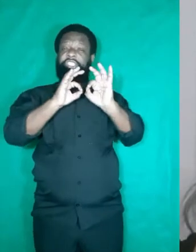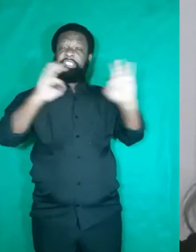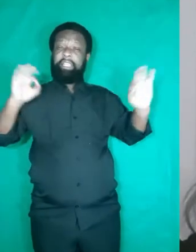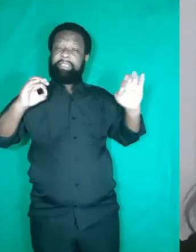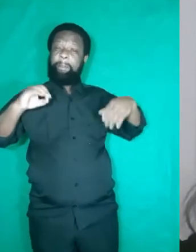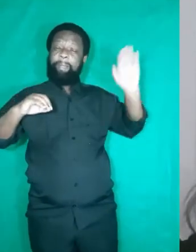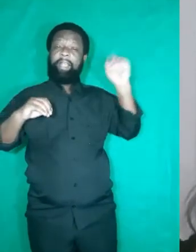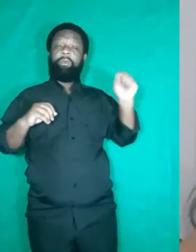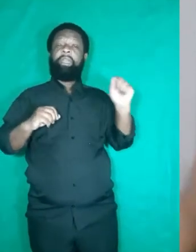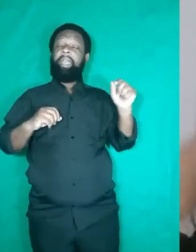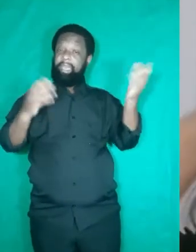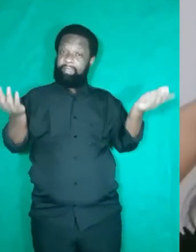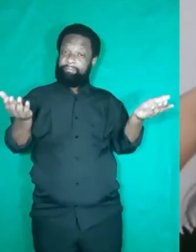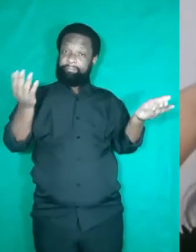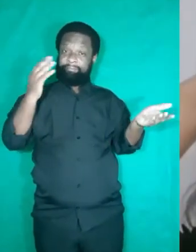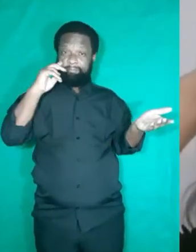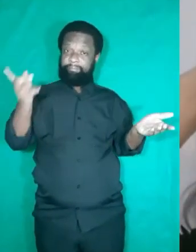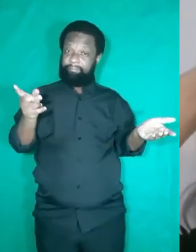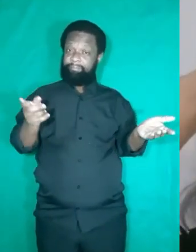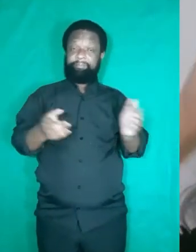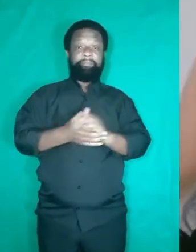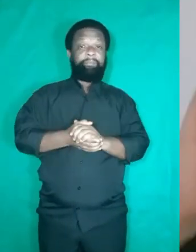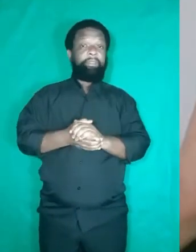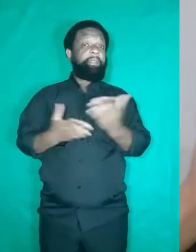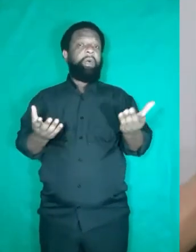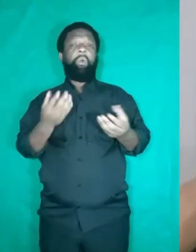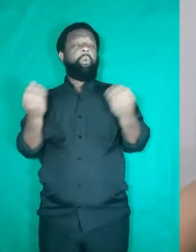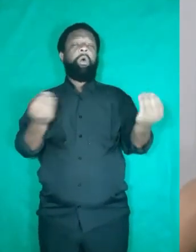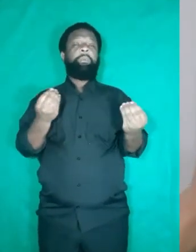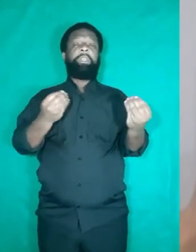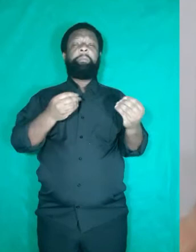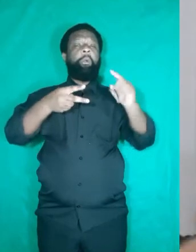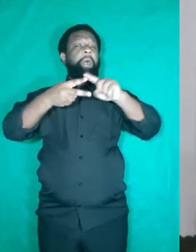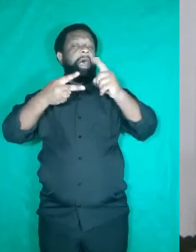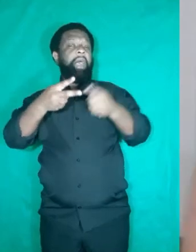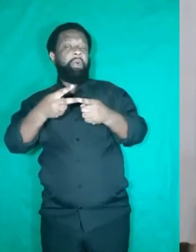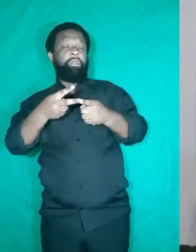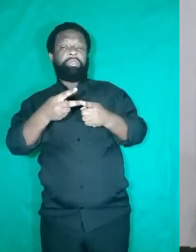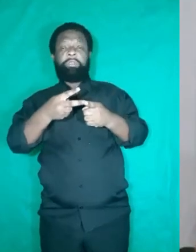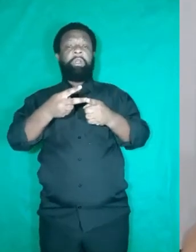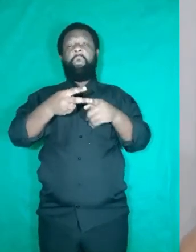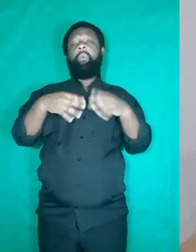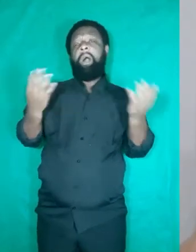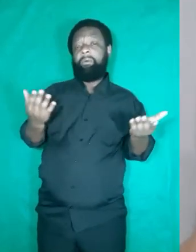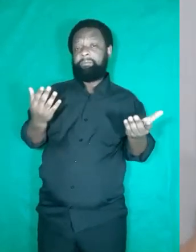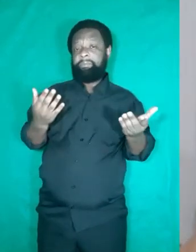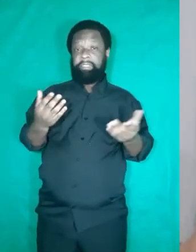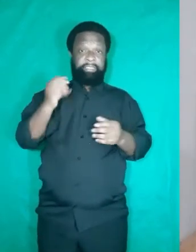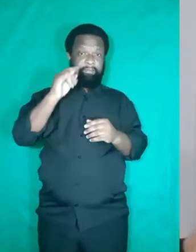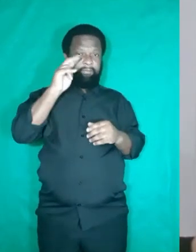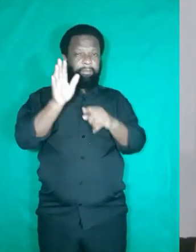esses elétrons aqui é essa. Tudo bem? Então, quais seriam os ângulos entre as ligações? Se